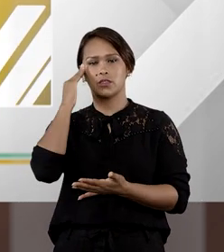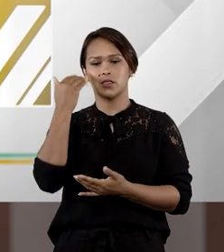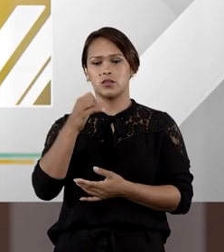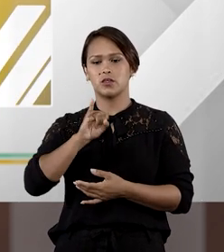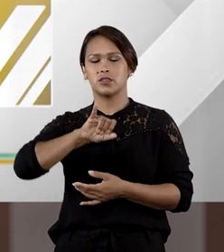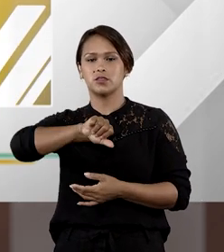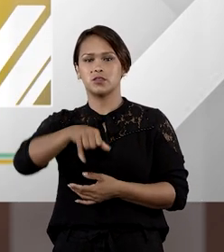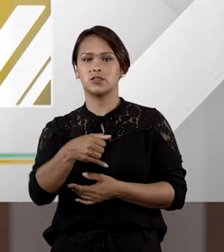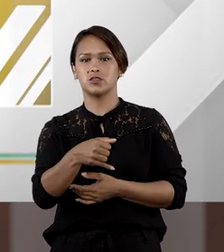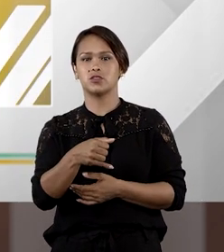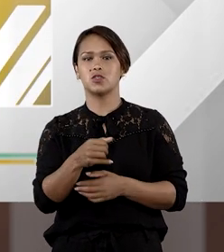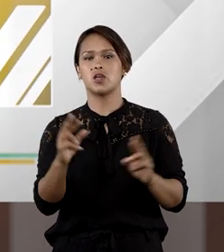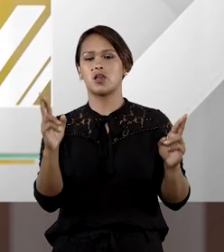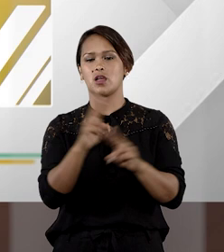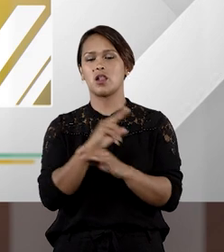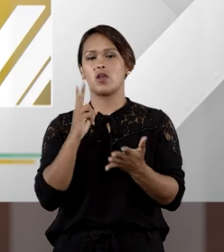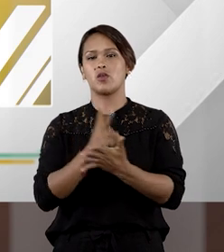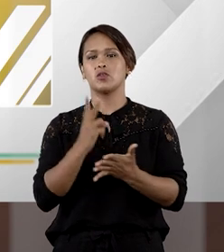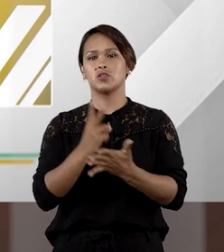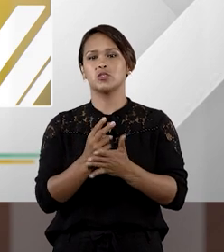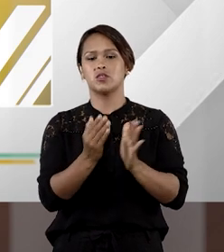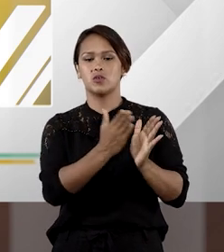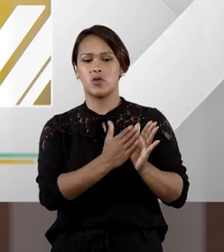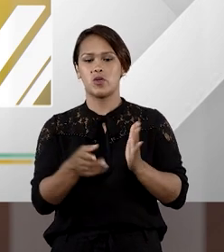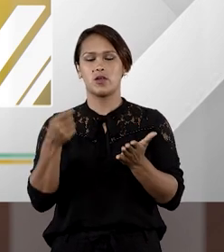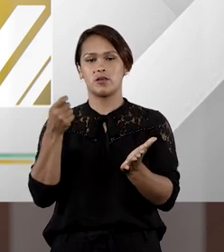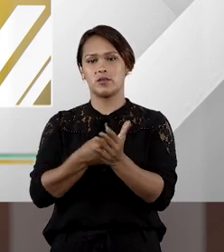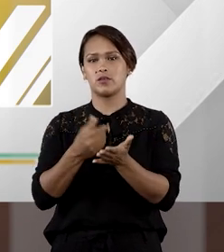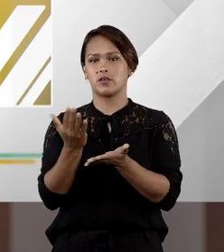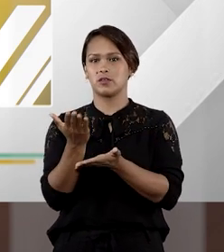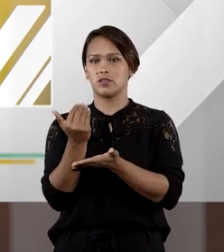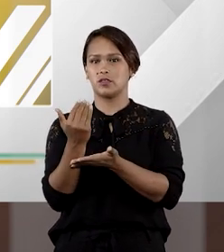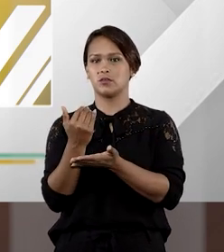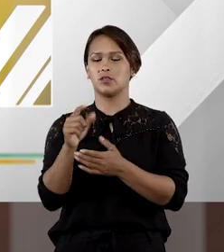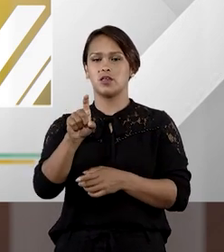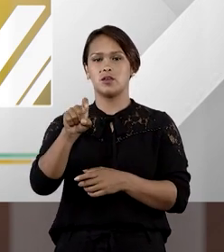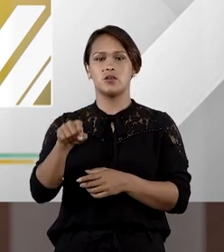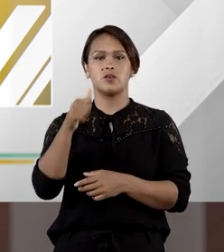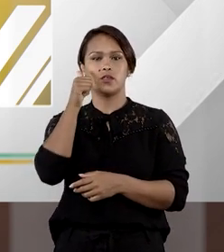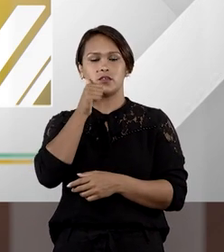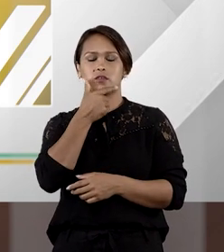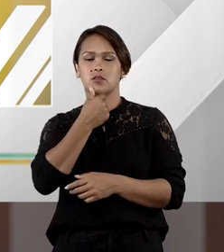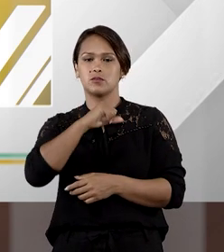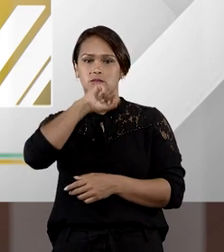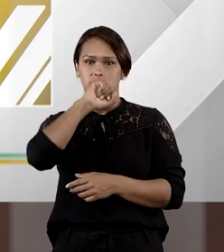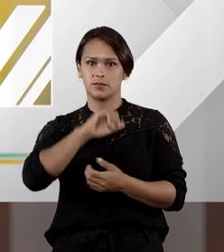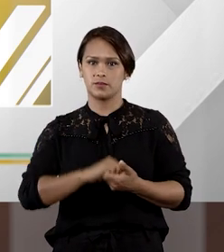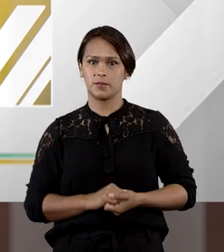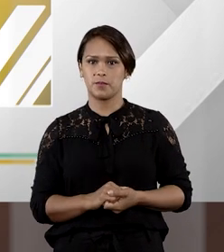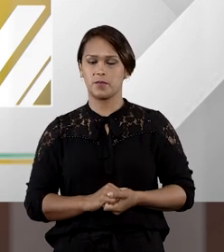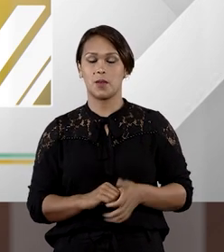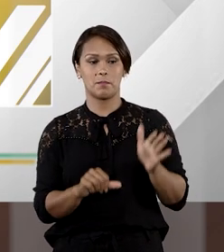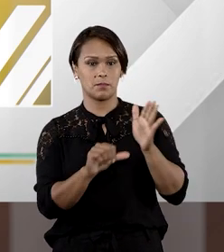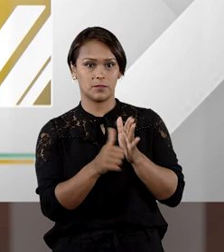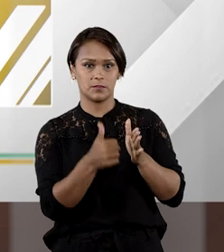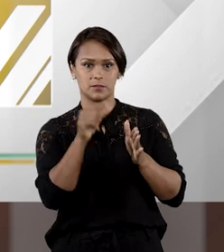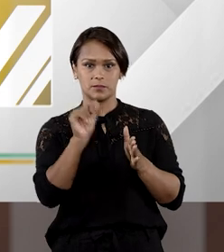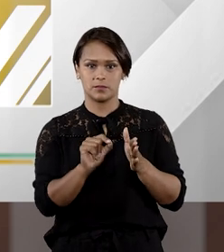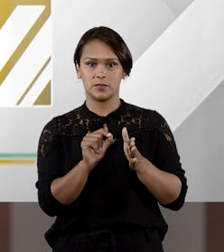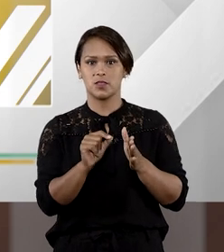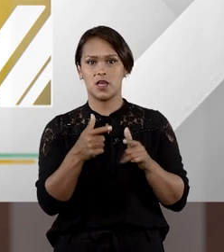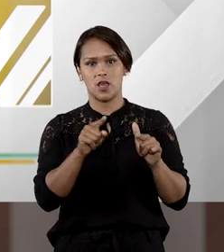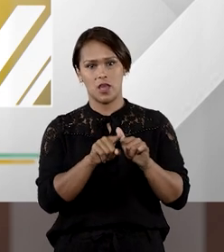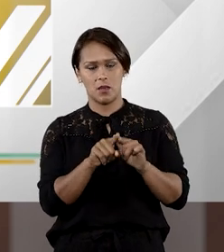do STJ em relação à continuidade ao prazo do pagamento de alimentos ao ex-cônjuge? Bom, primeira questão que